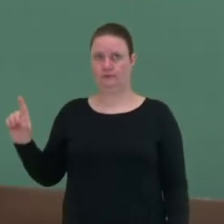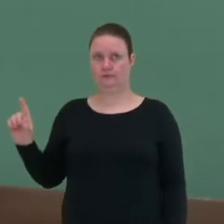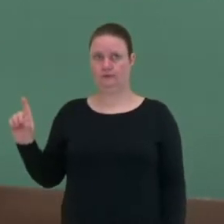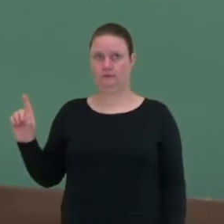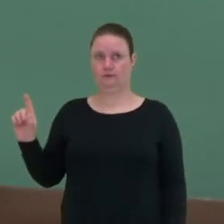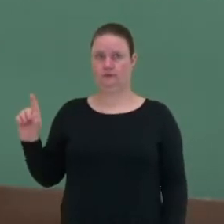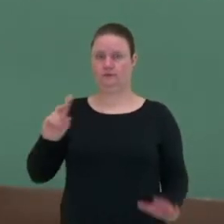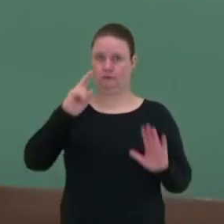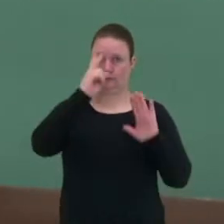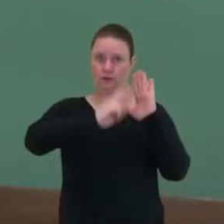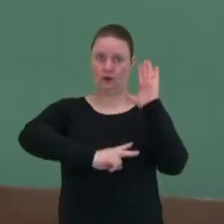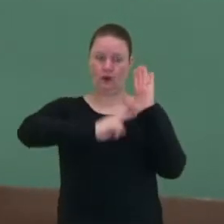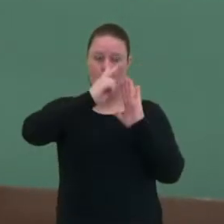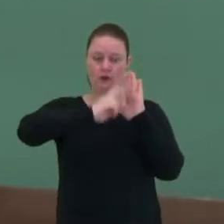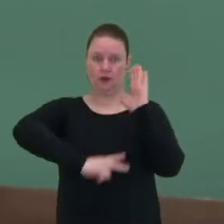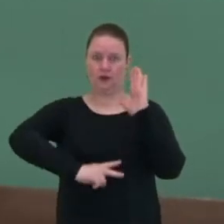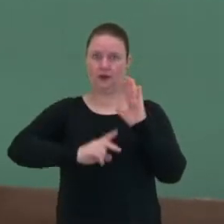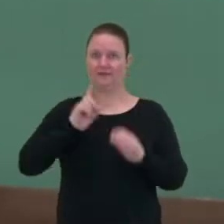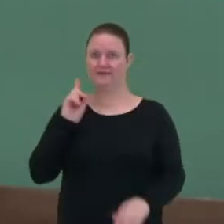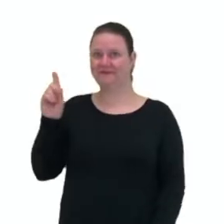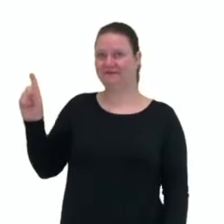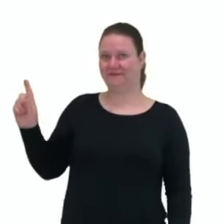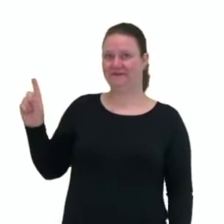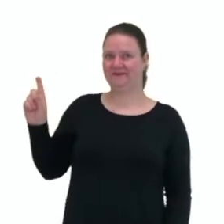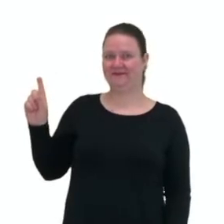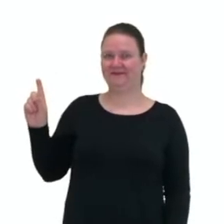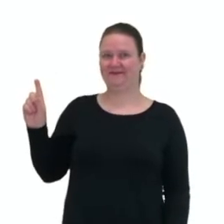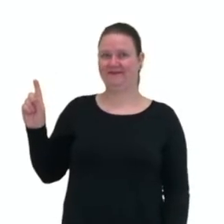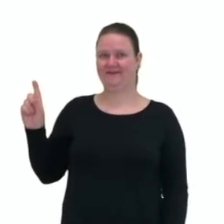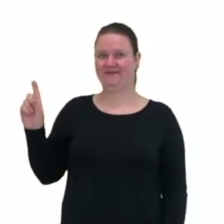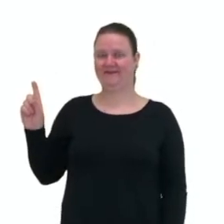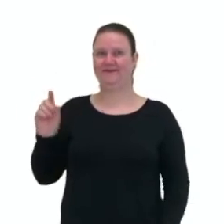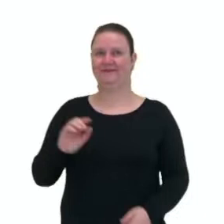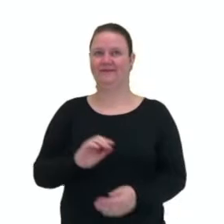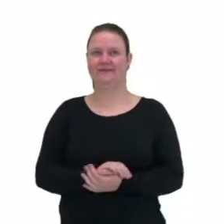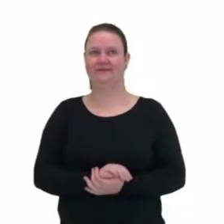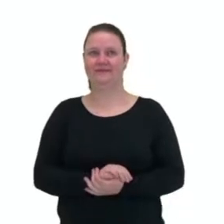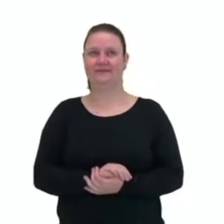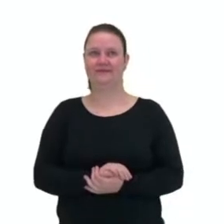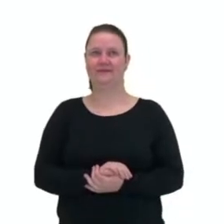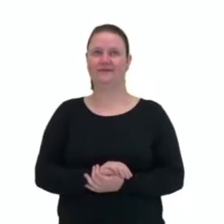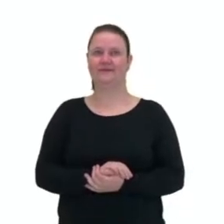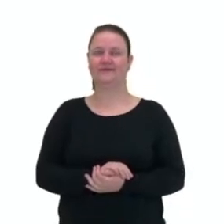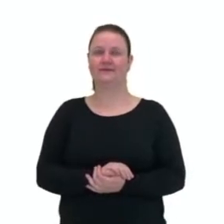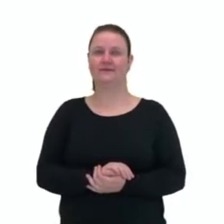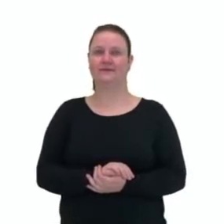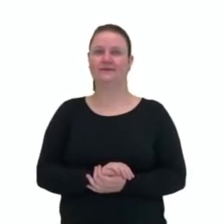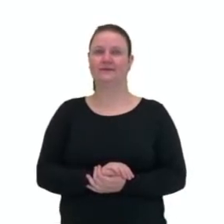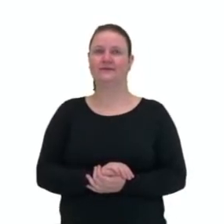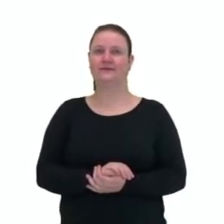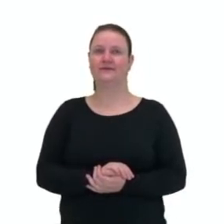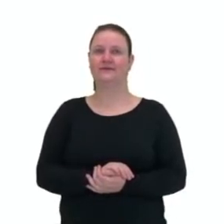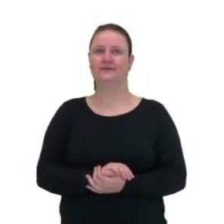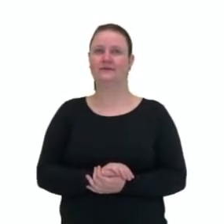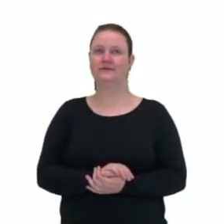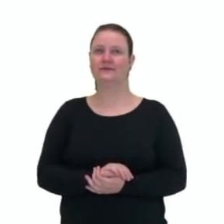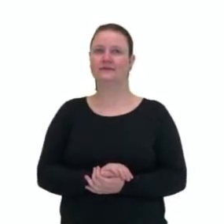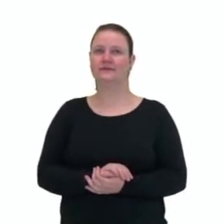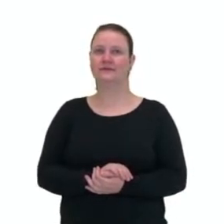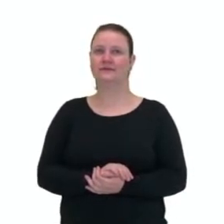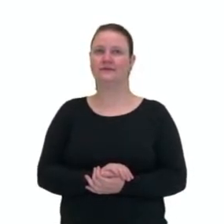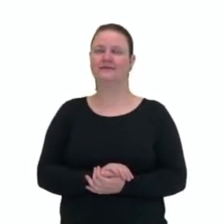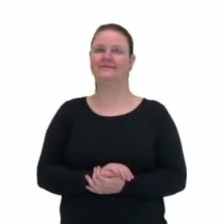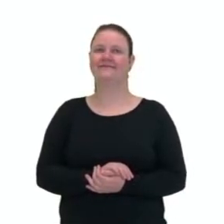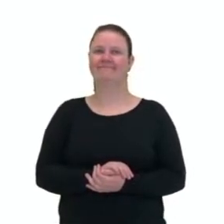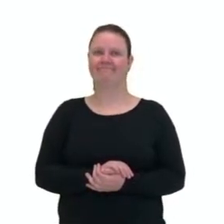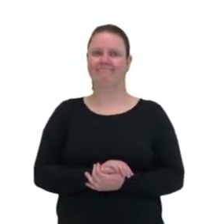da pólvora e o desenvolvimento de armas mais poderosas, o arqueirismo se transformou em esporte